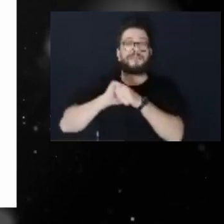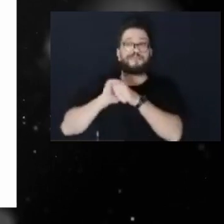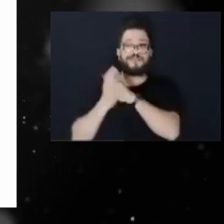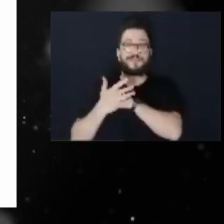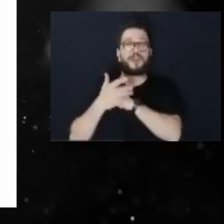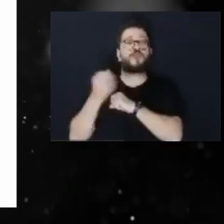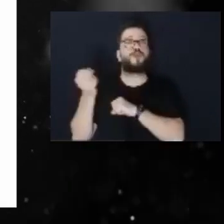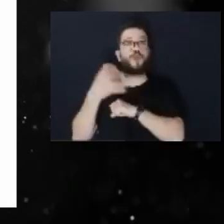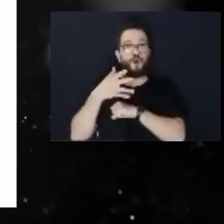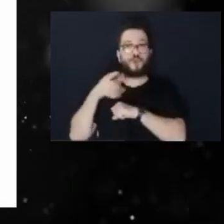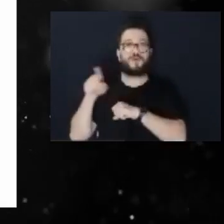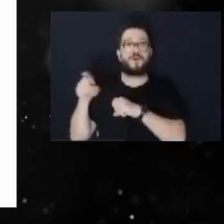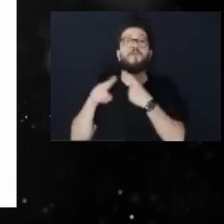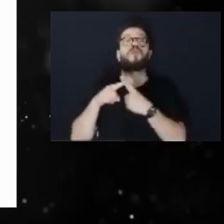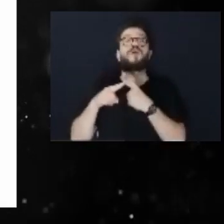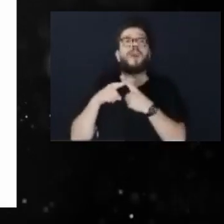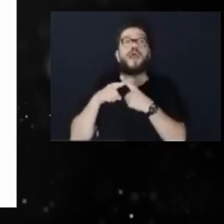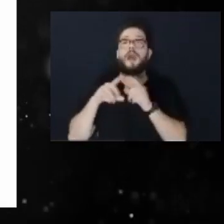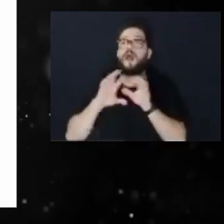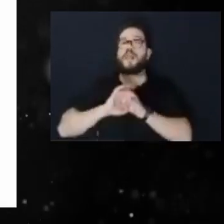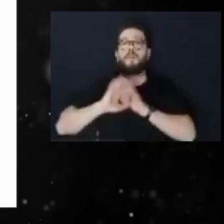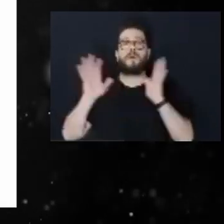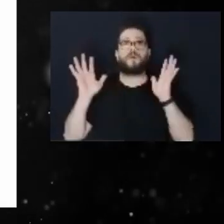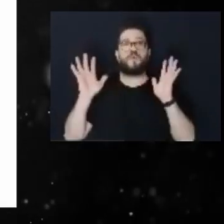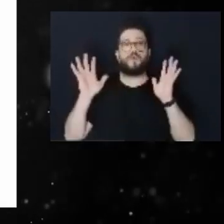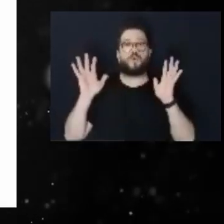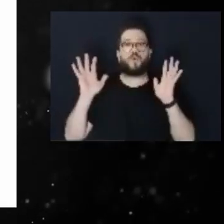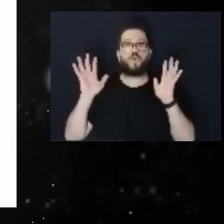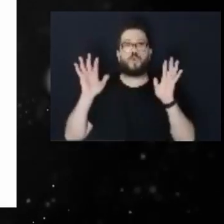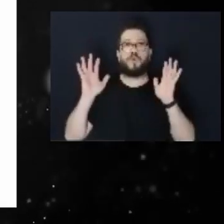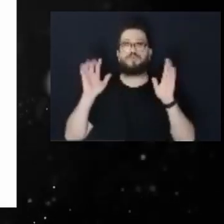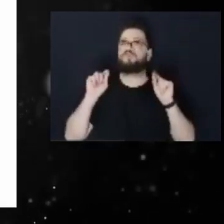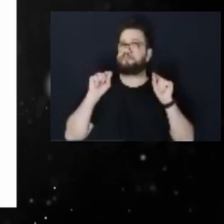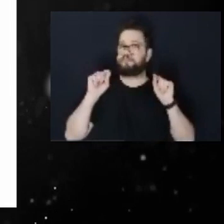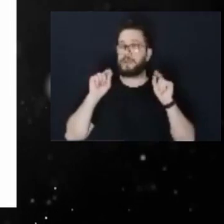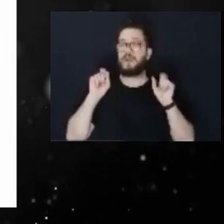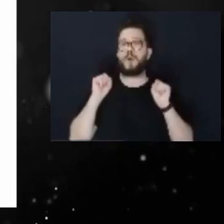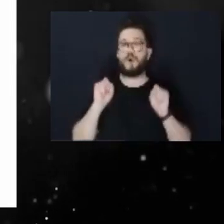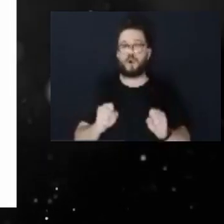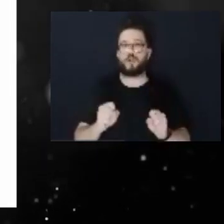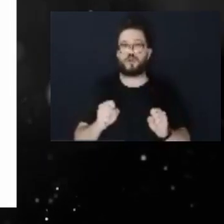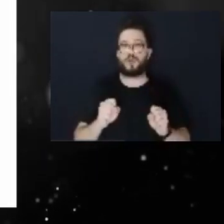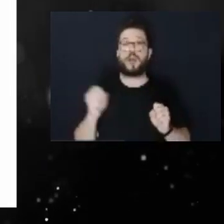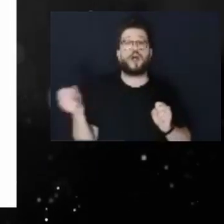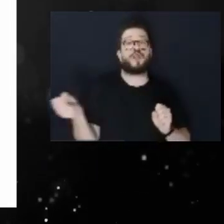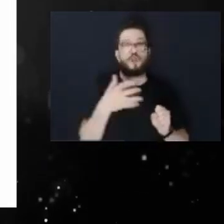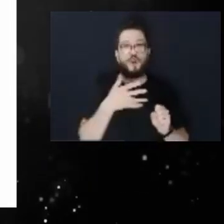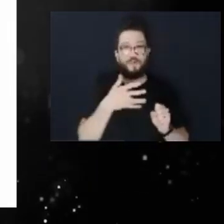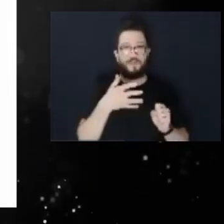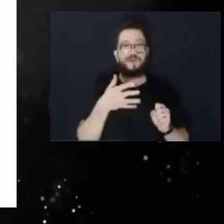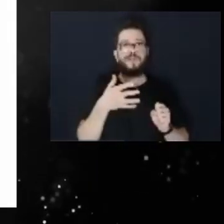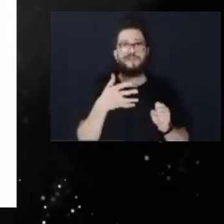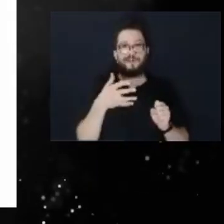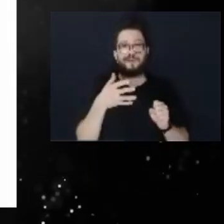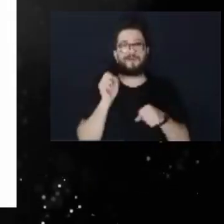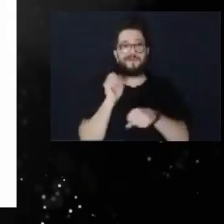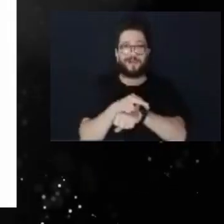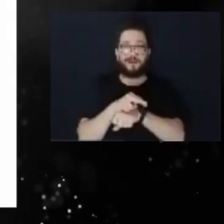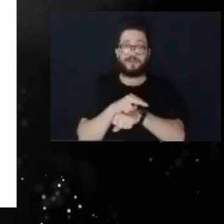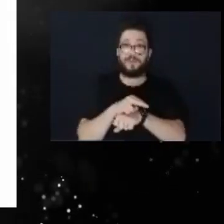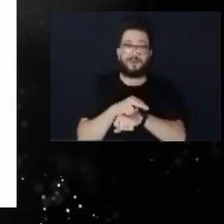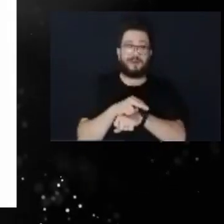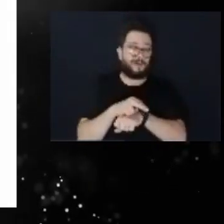das medidas restritivas e aumento de circulação irá propiciar o surgimento de uma nova variante no Paraná. Não é o momento de